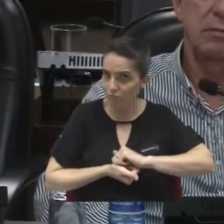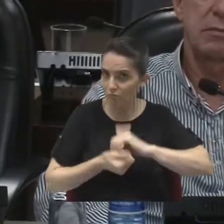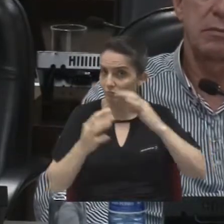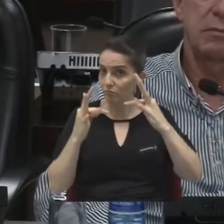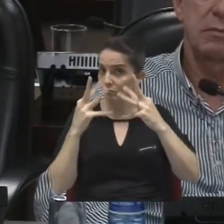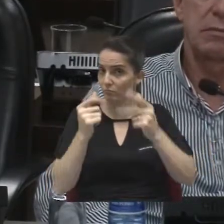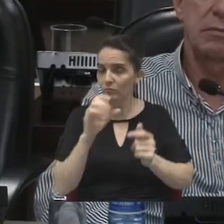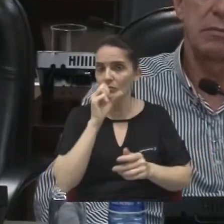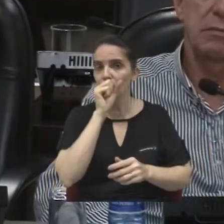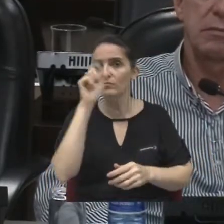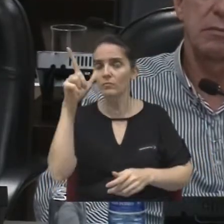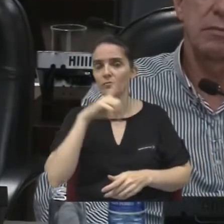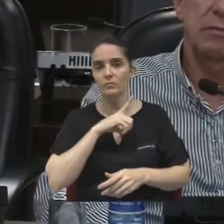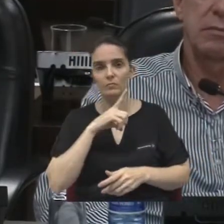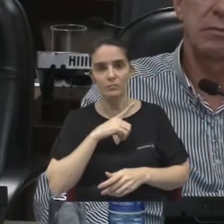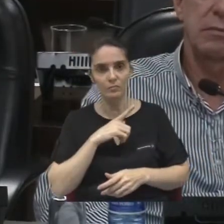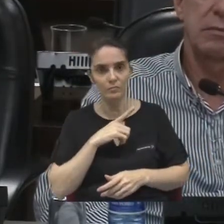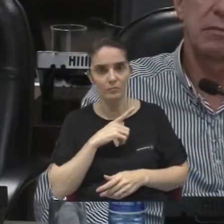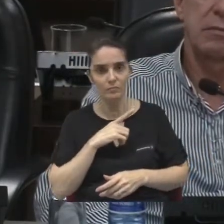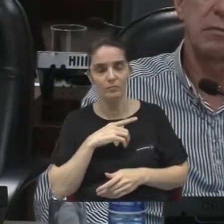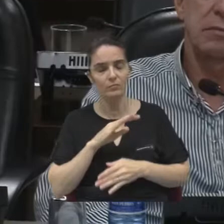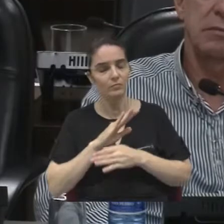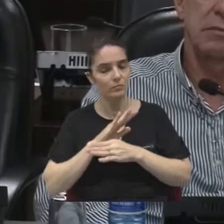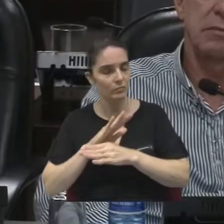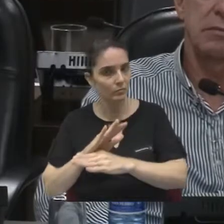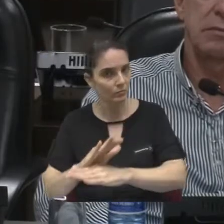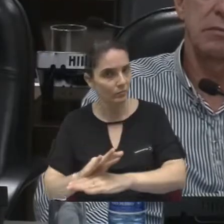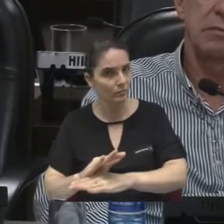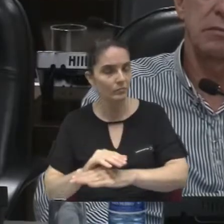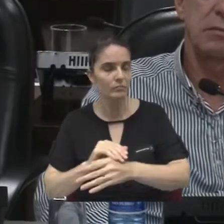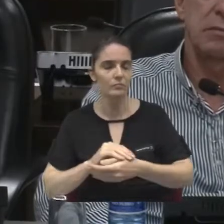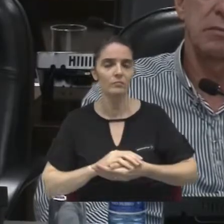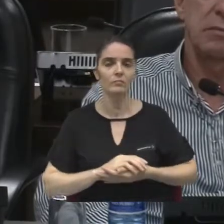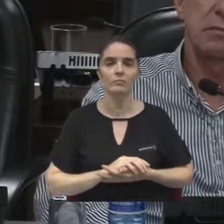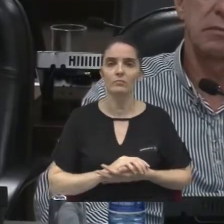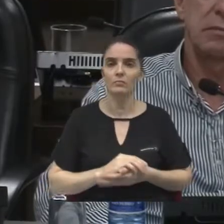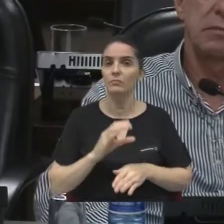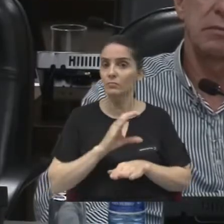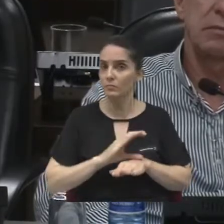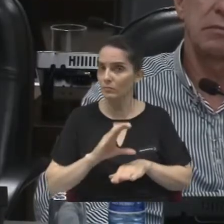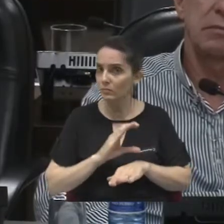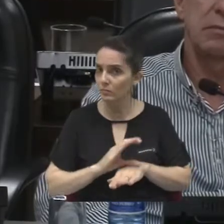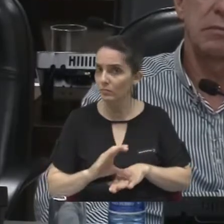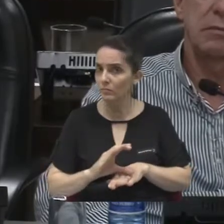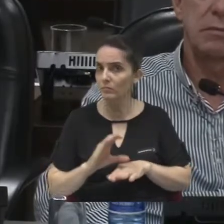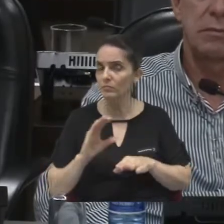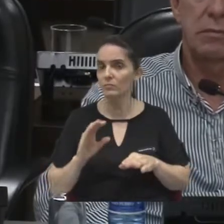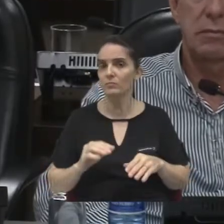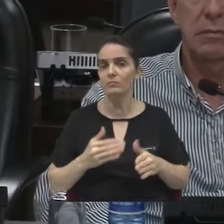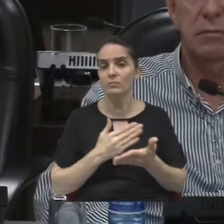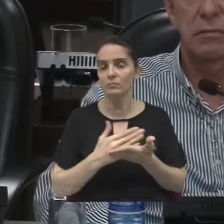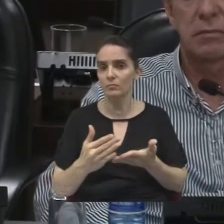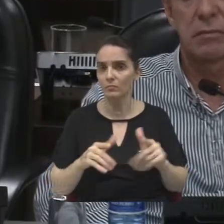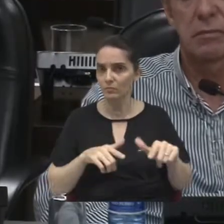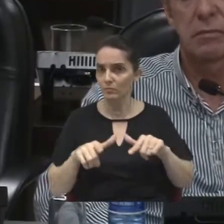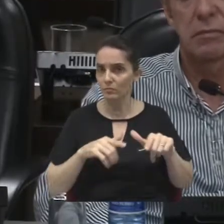Limeira oferece, que é o acolhimento, encaminhamento, cursos, direcionamento para trabalho, ou eles tomam rumo